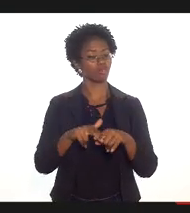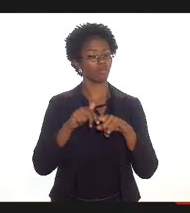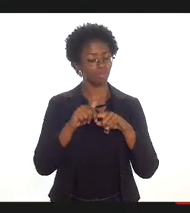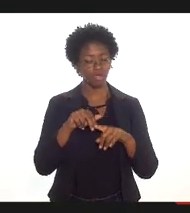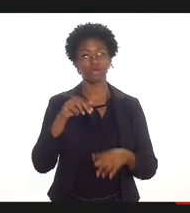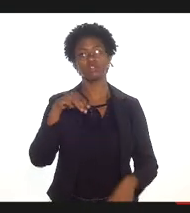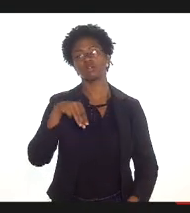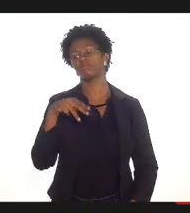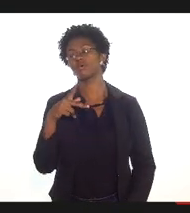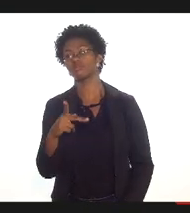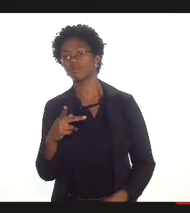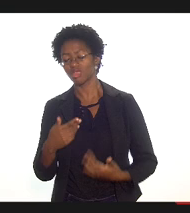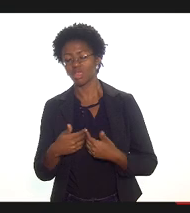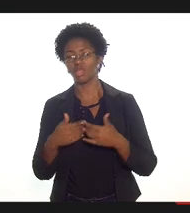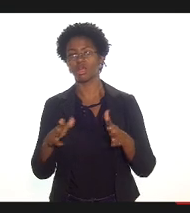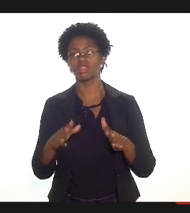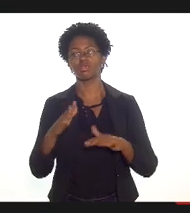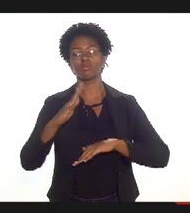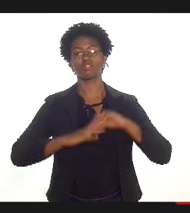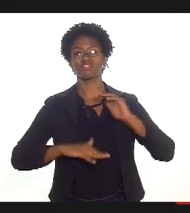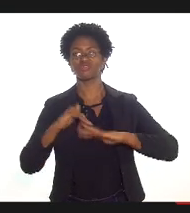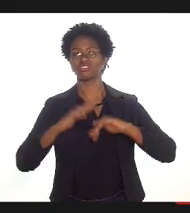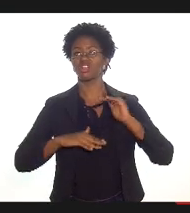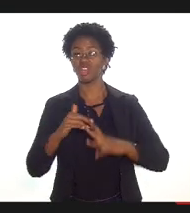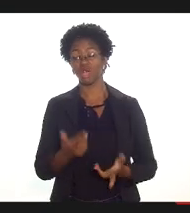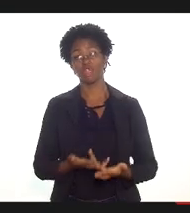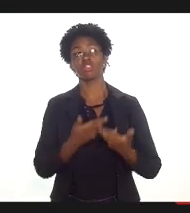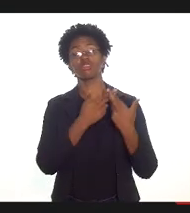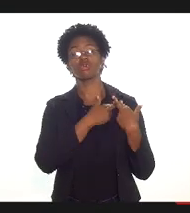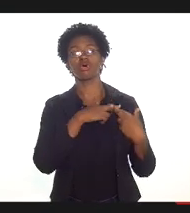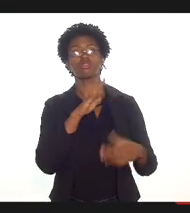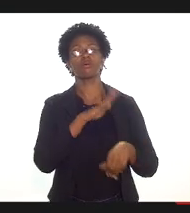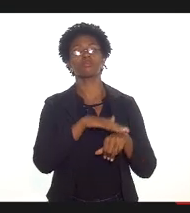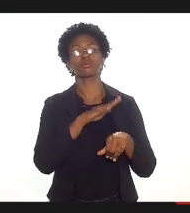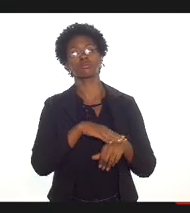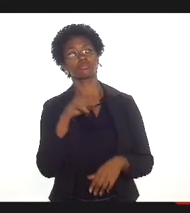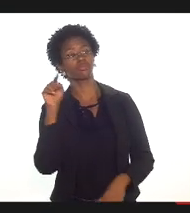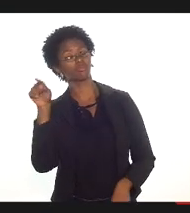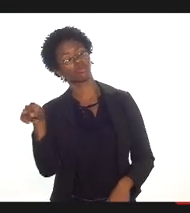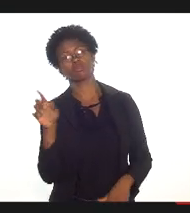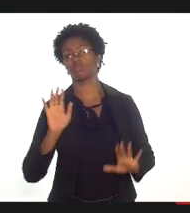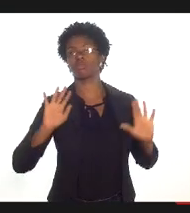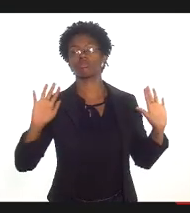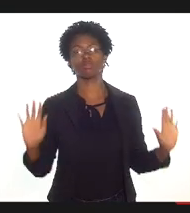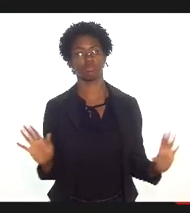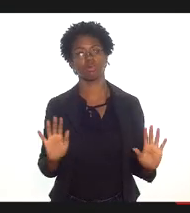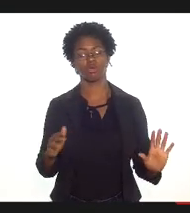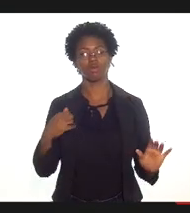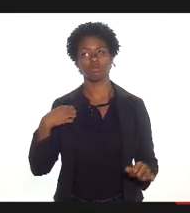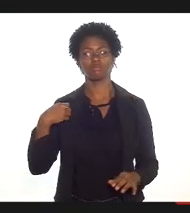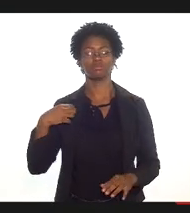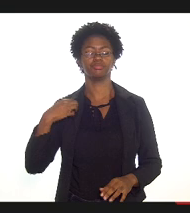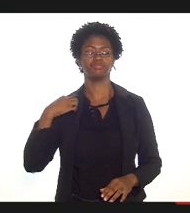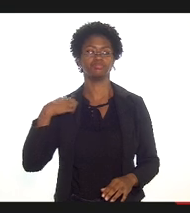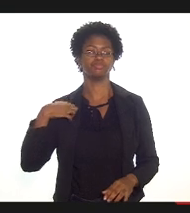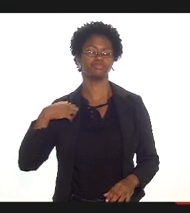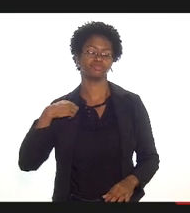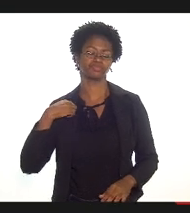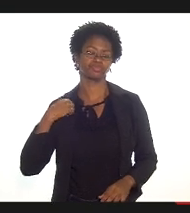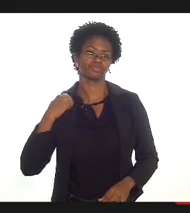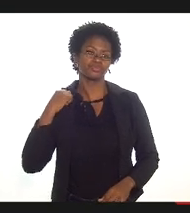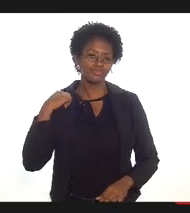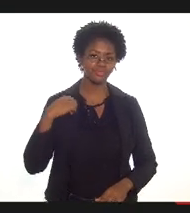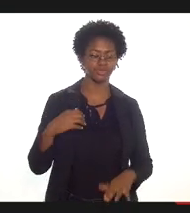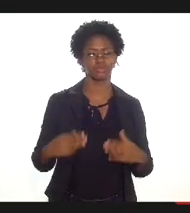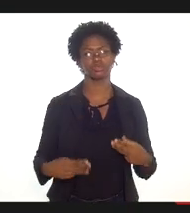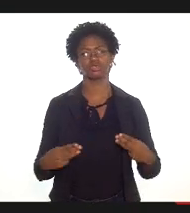que lota o profissional, ela acaba tendo a responsabilidade subsidiária na lotação desses profissionais, quando a orientação do Ministério